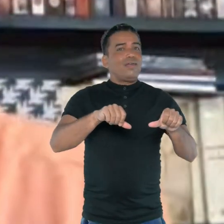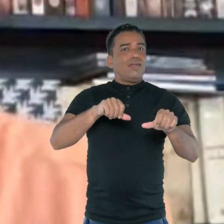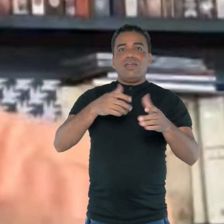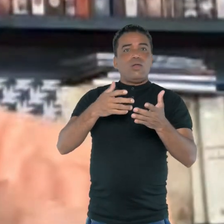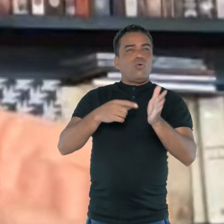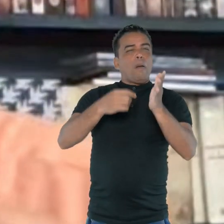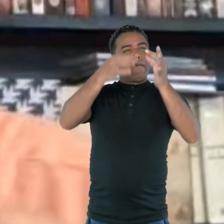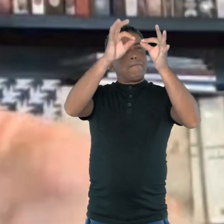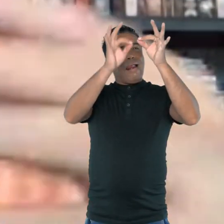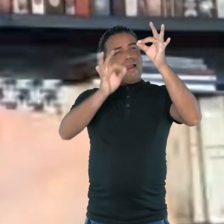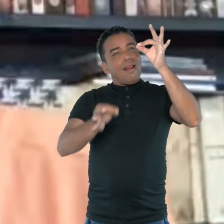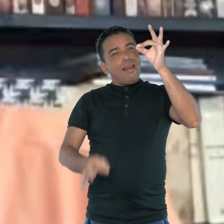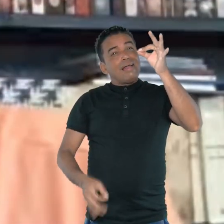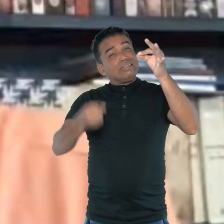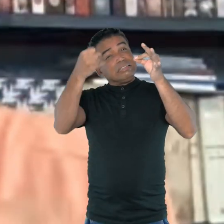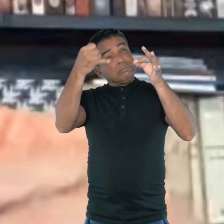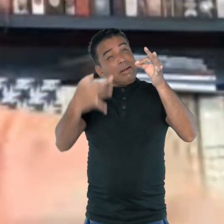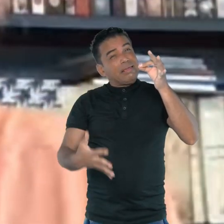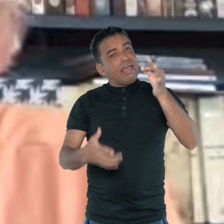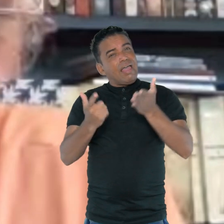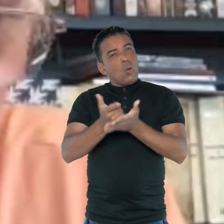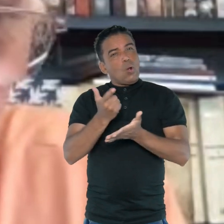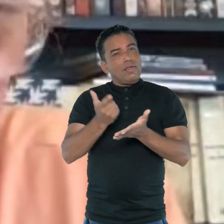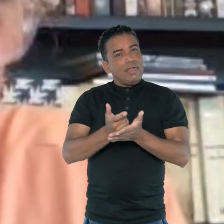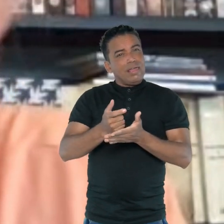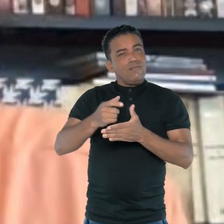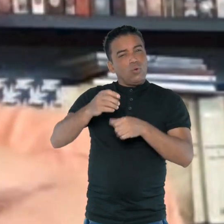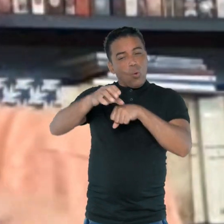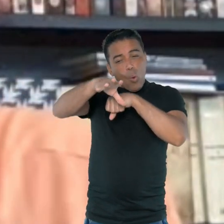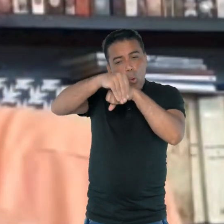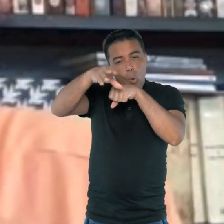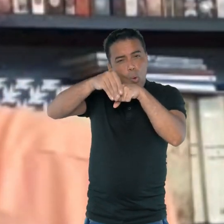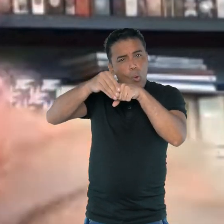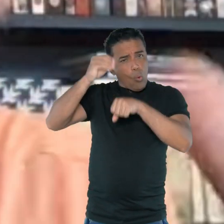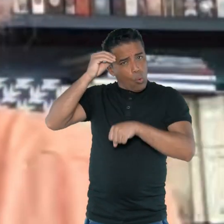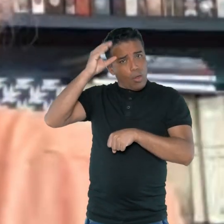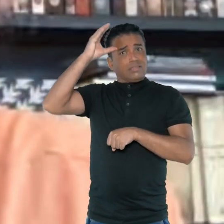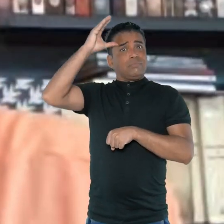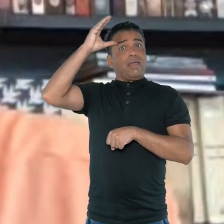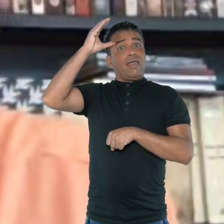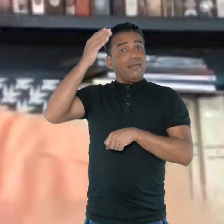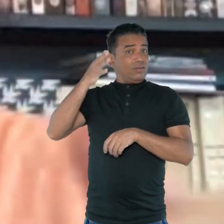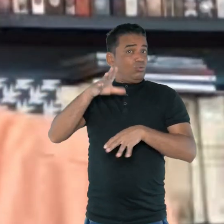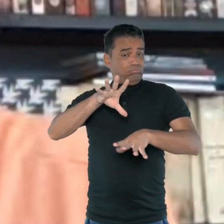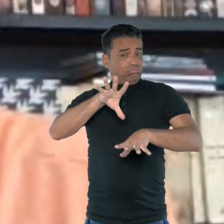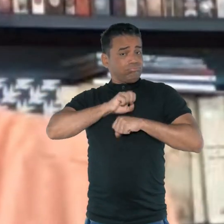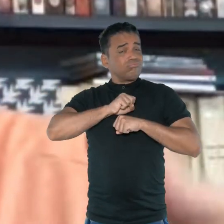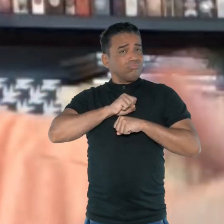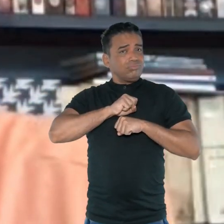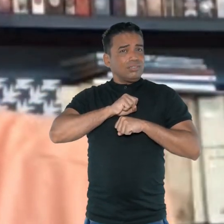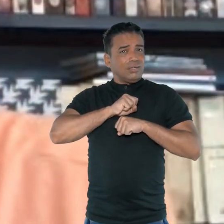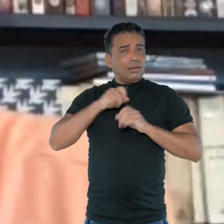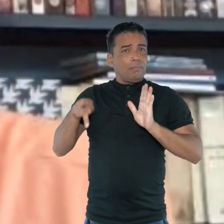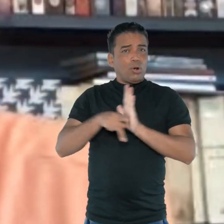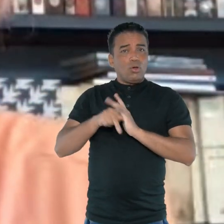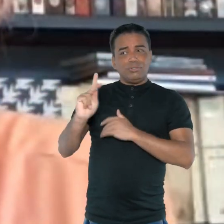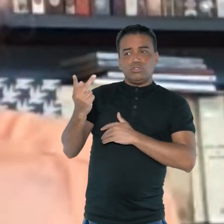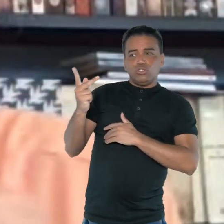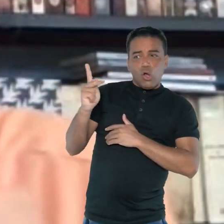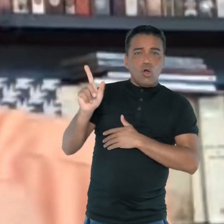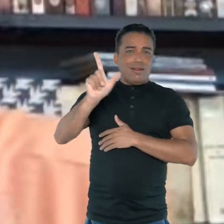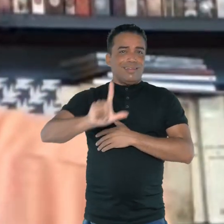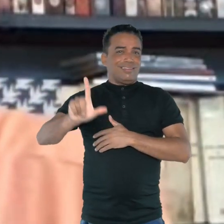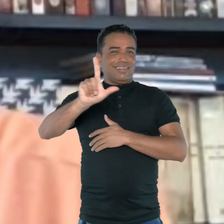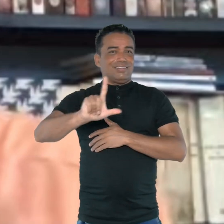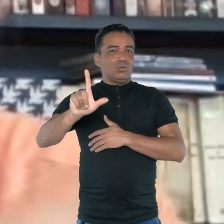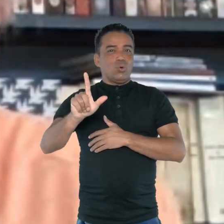na frente dele com conhecimentos que eu adquiria lendo história da literatura,